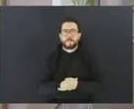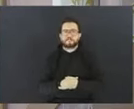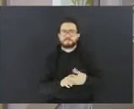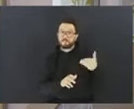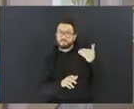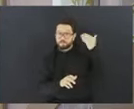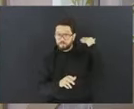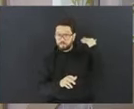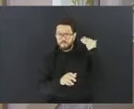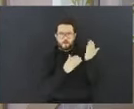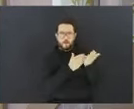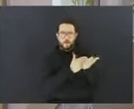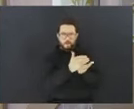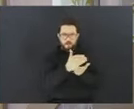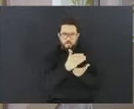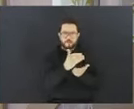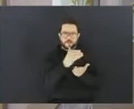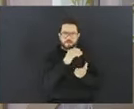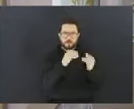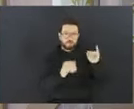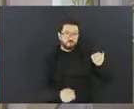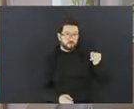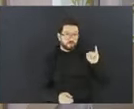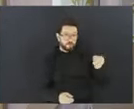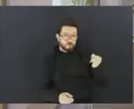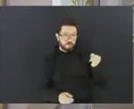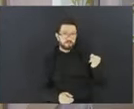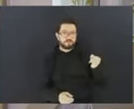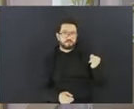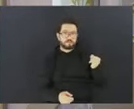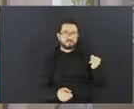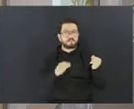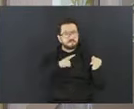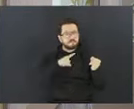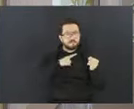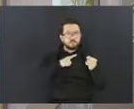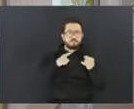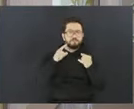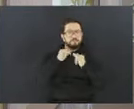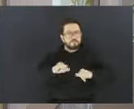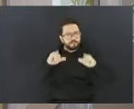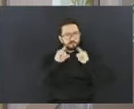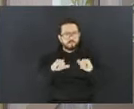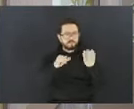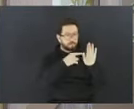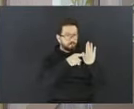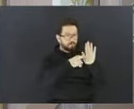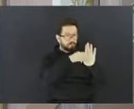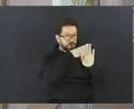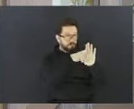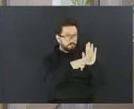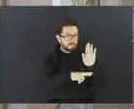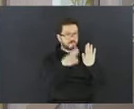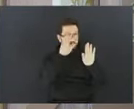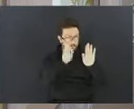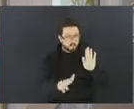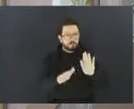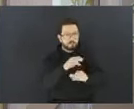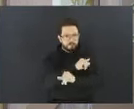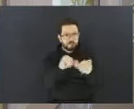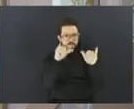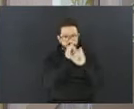janeiro, os encaminhamentos e as necessidades. Foi instruído esse protocolo lá no âmbito do 12º Batalhão e encaminhado